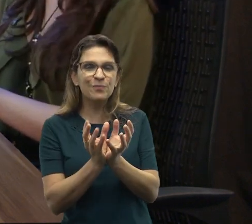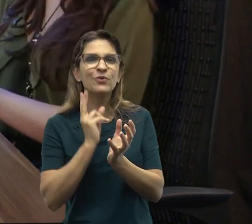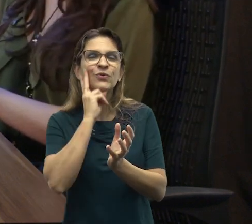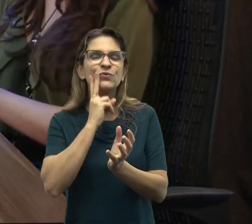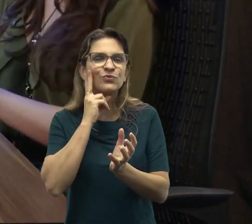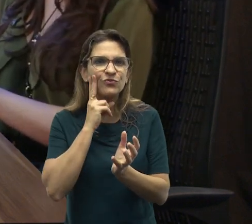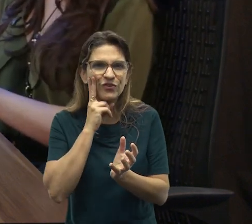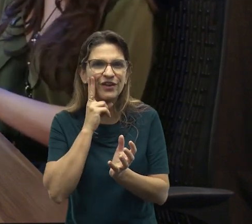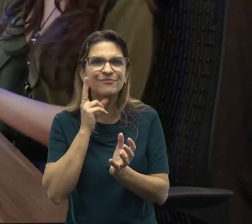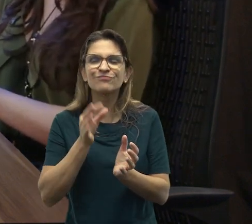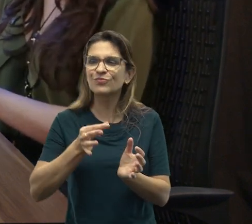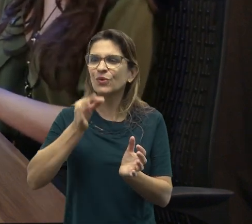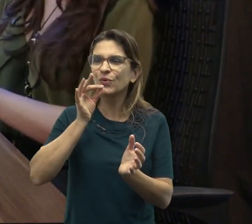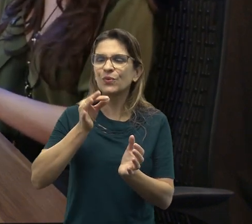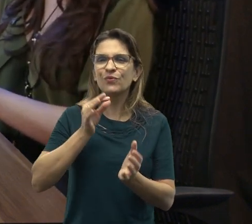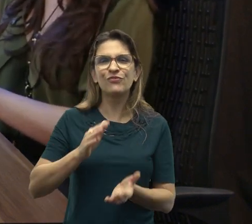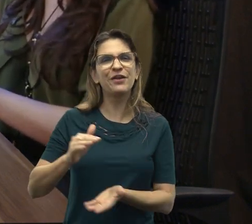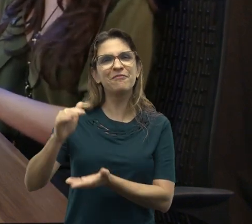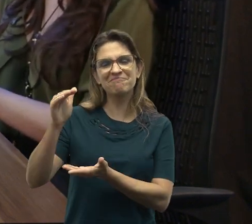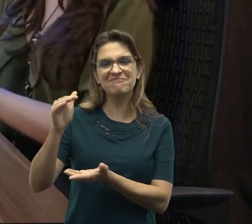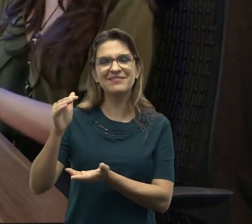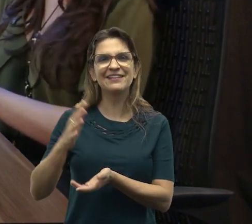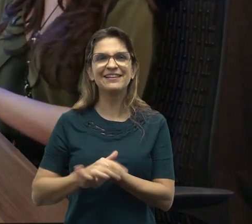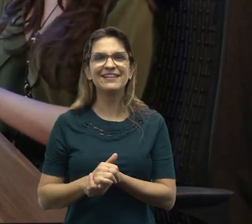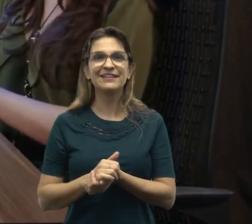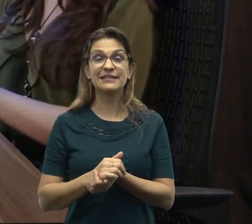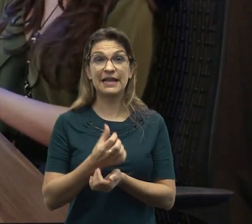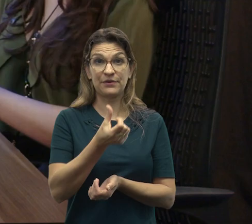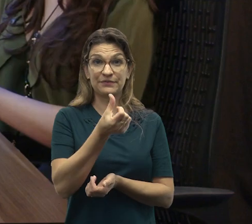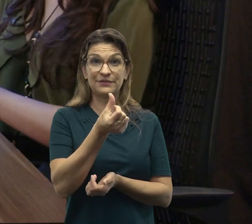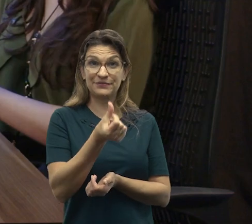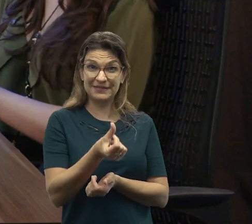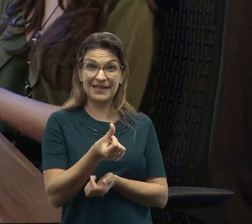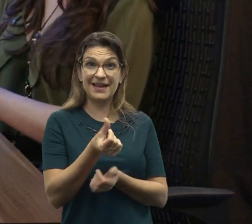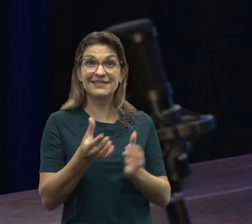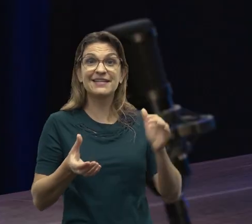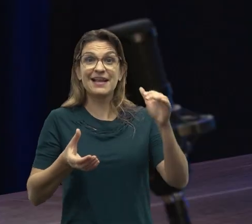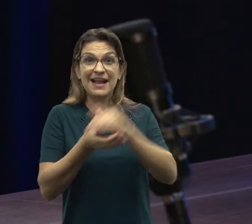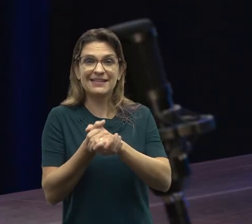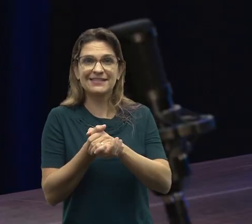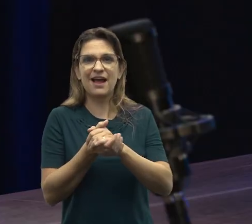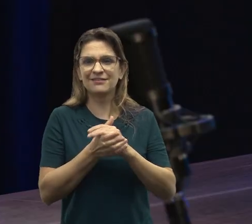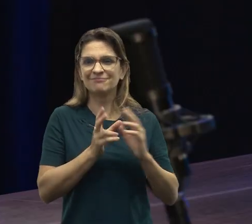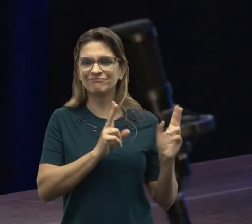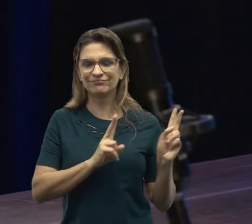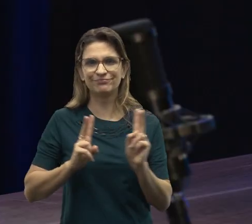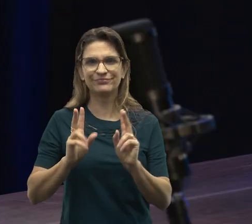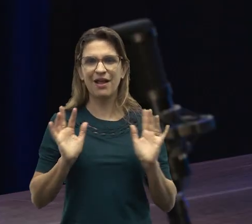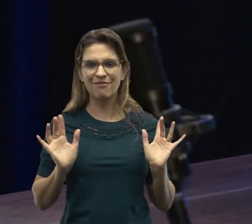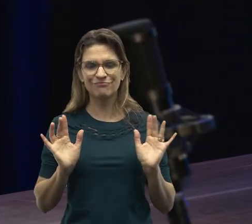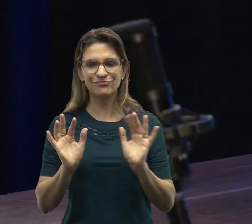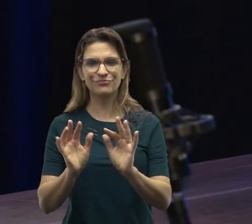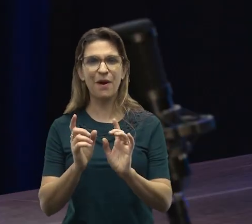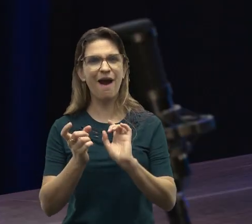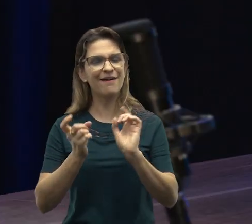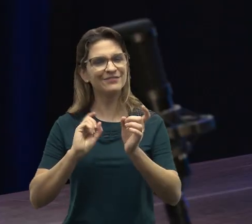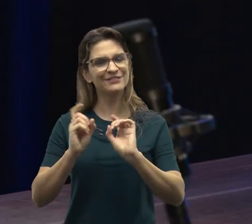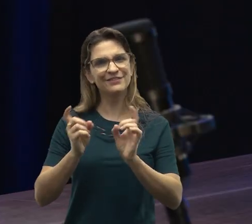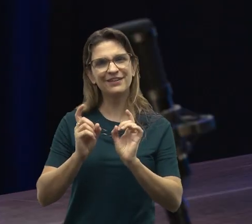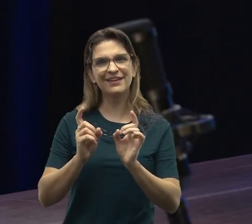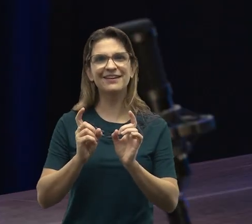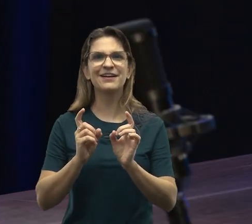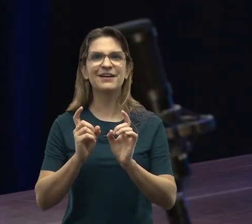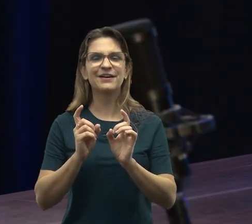Alguns colegas, nós somos 6 casais, né? E a gente montou um clube de vinho e a gente fazia as reuniões uma vez por mês na